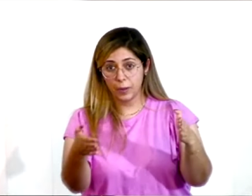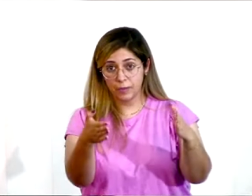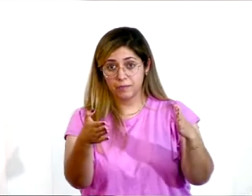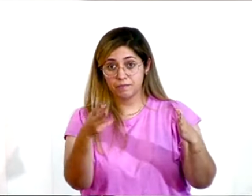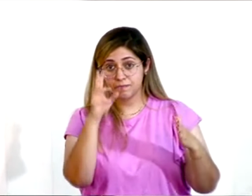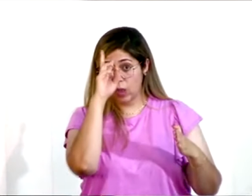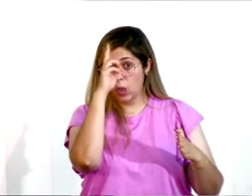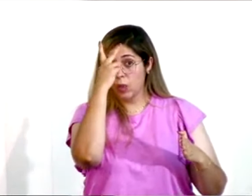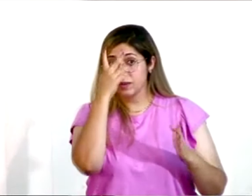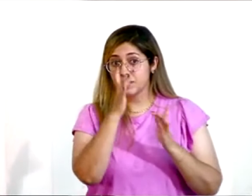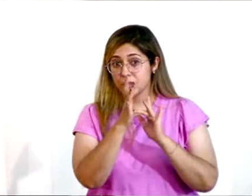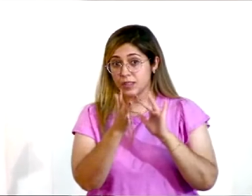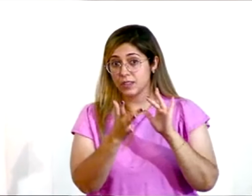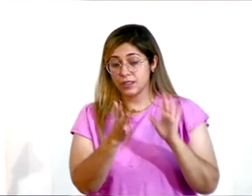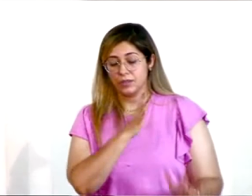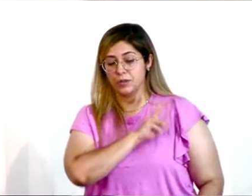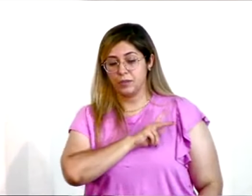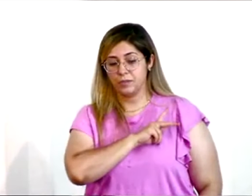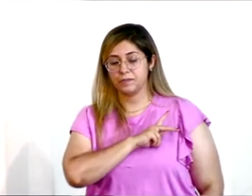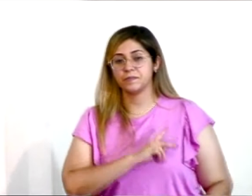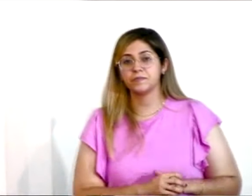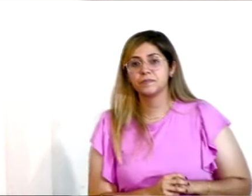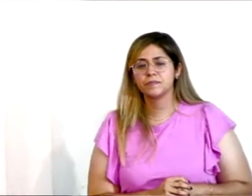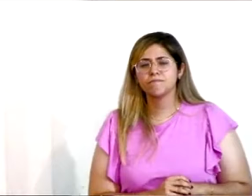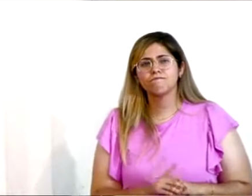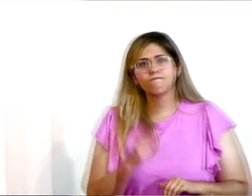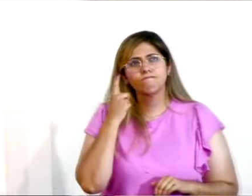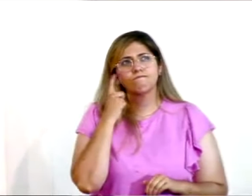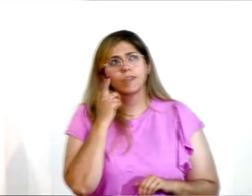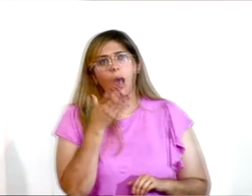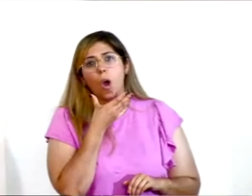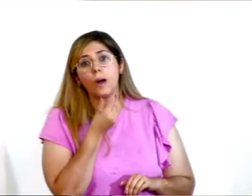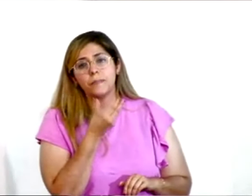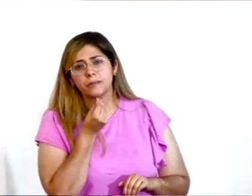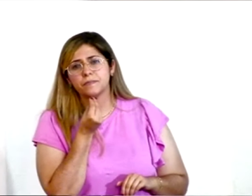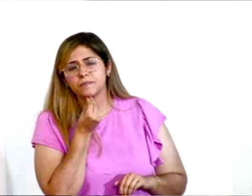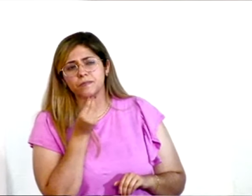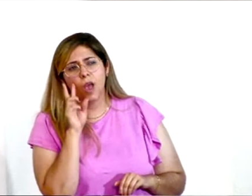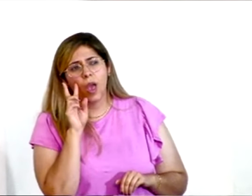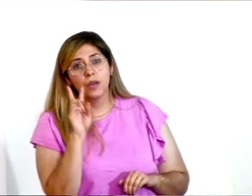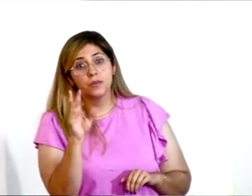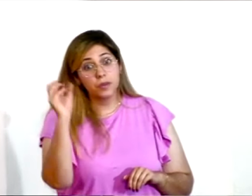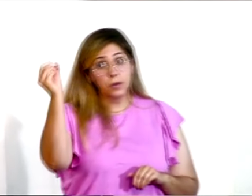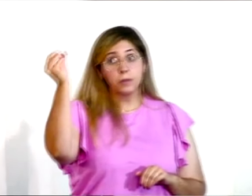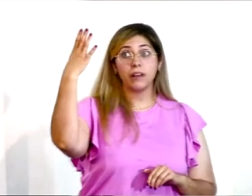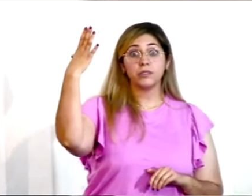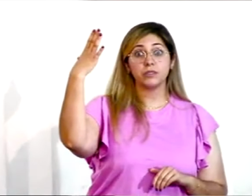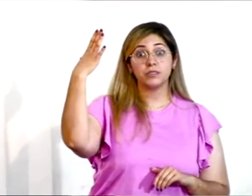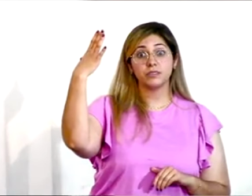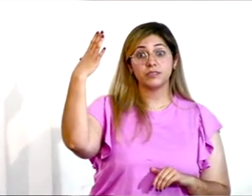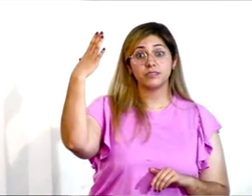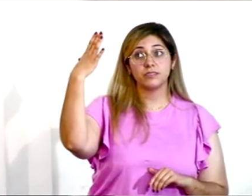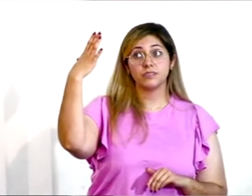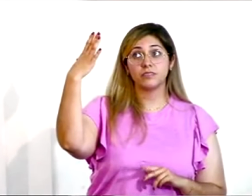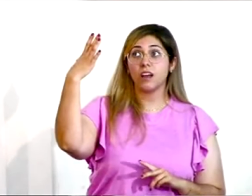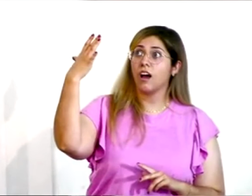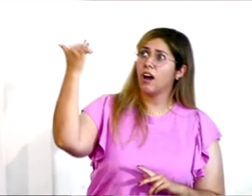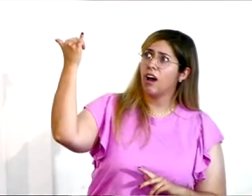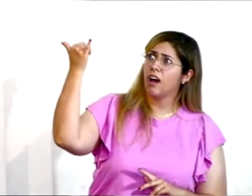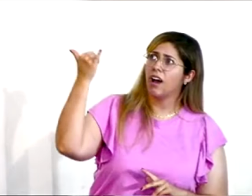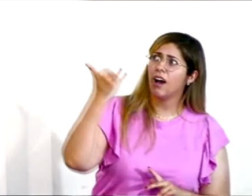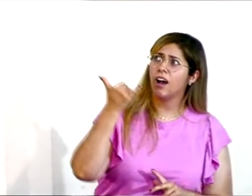Saulo. Conversão de Saulo é a história de um homem que viu uma luz, ouviu